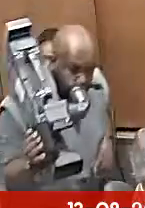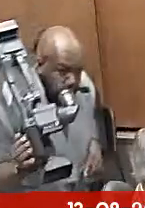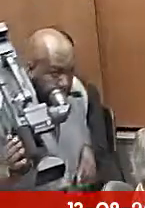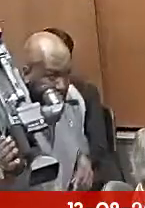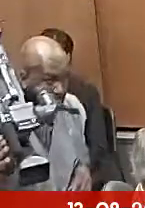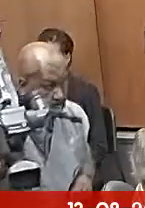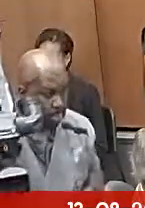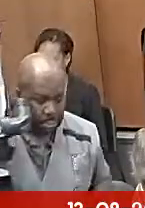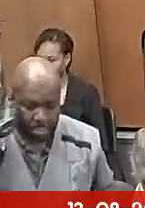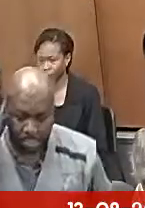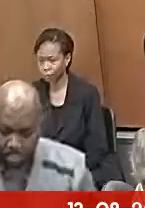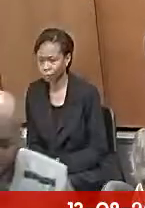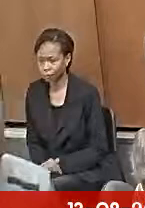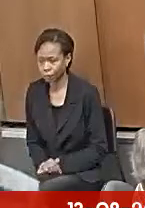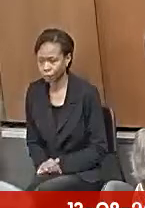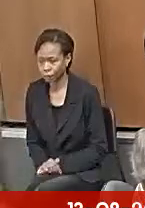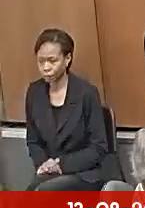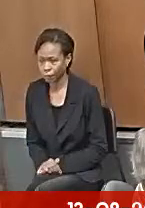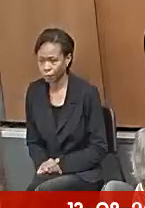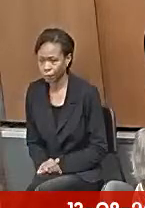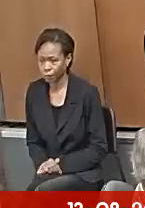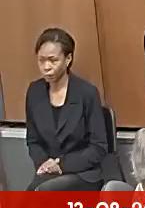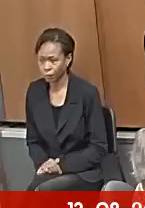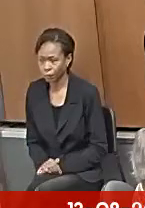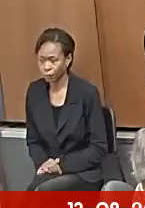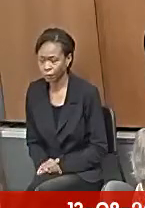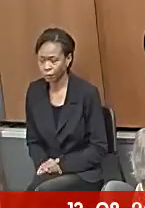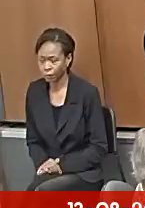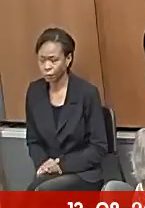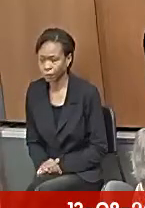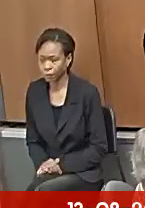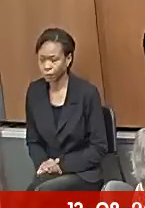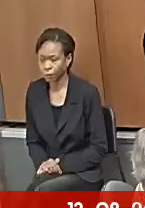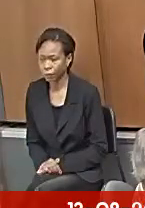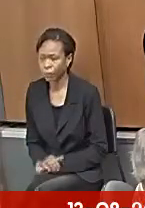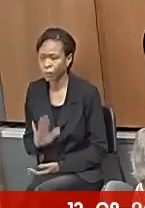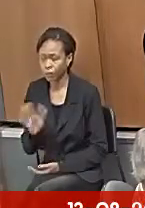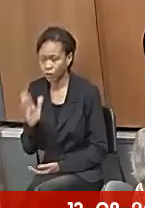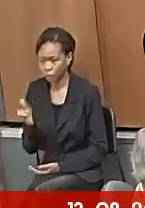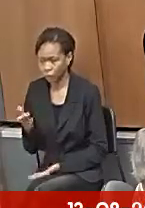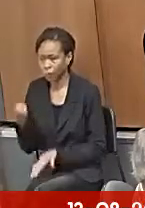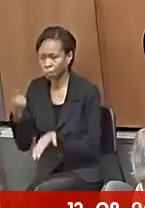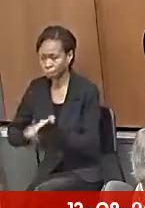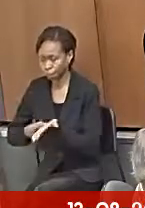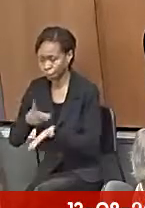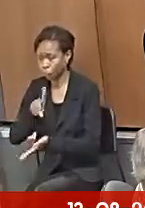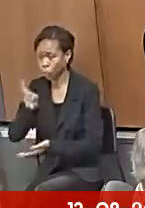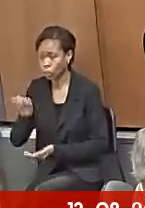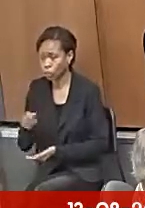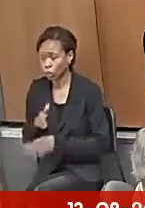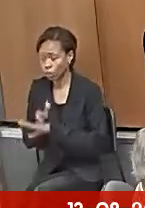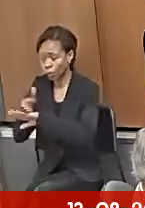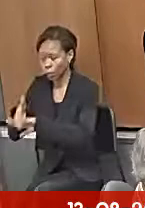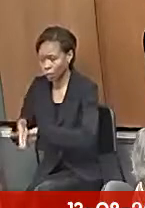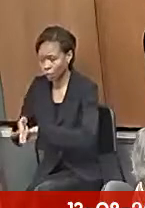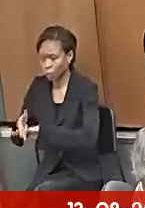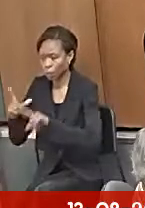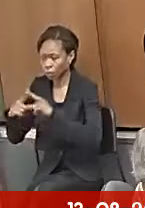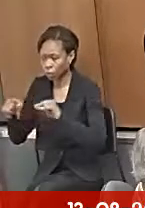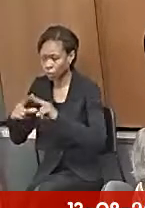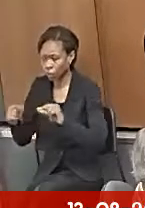na última reunião e nossa pré determinamos uma data para ir a brasília que é no dia 19